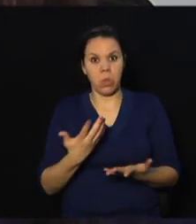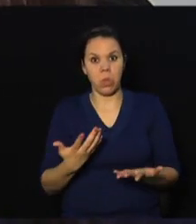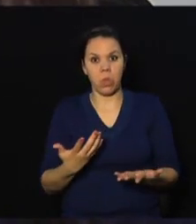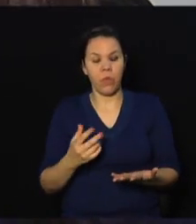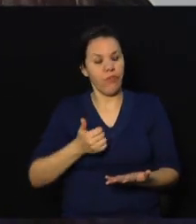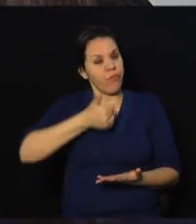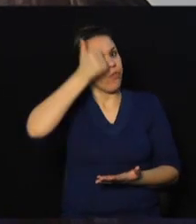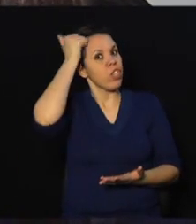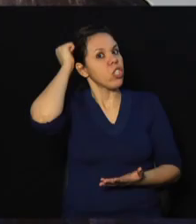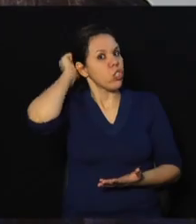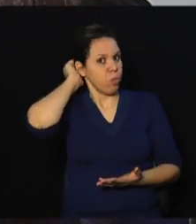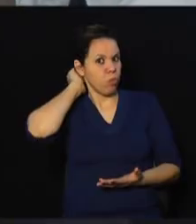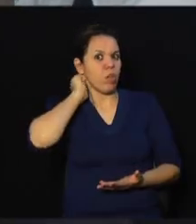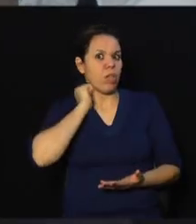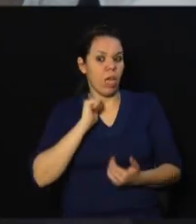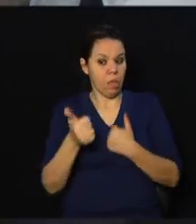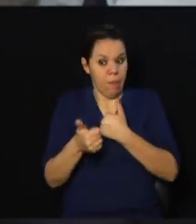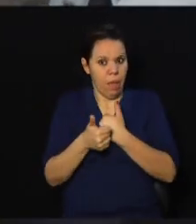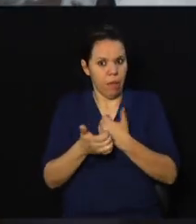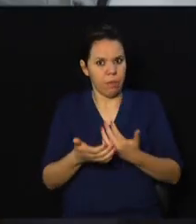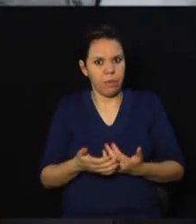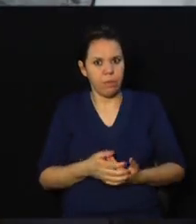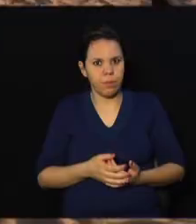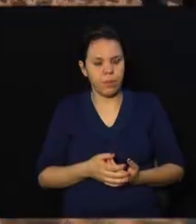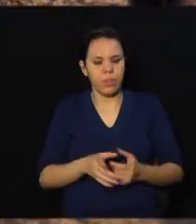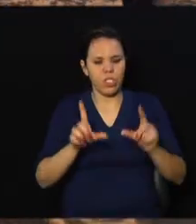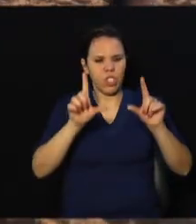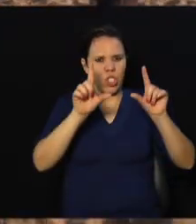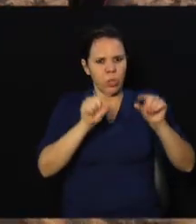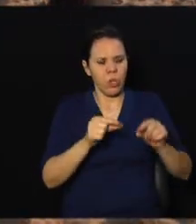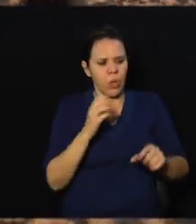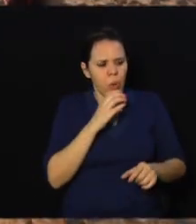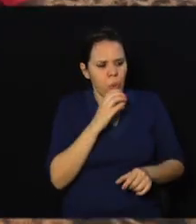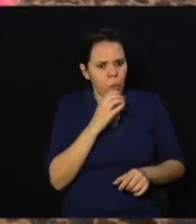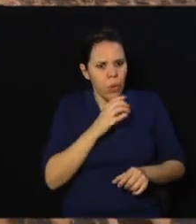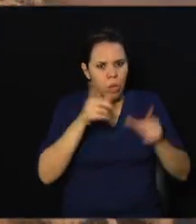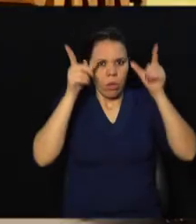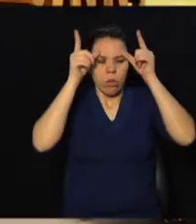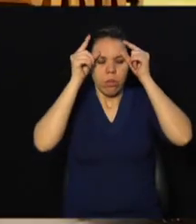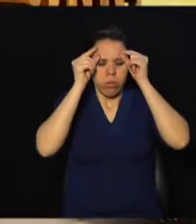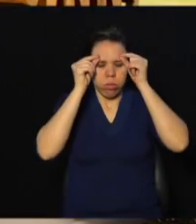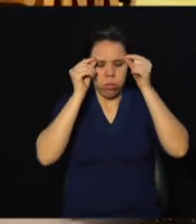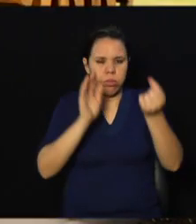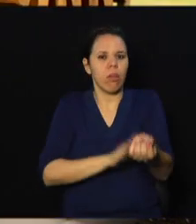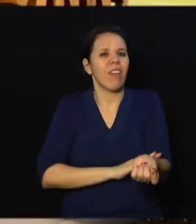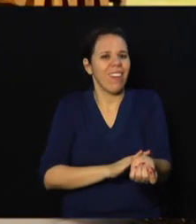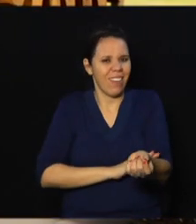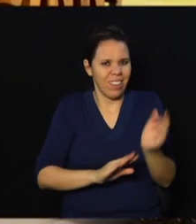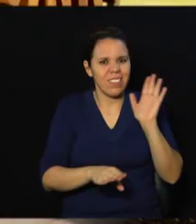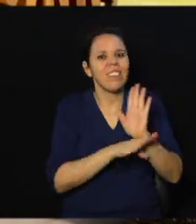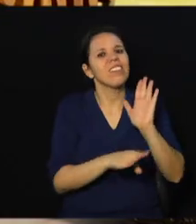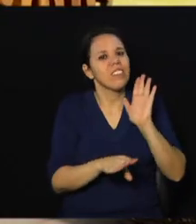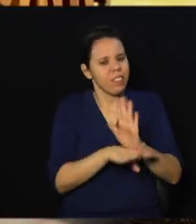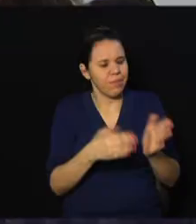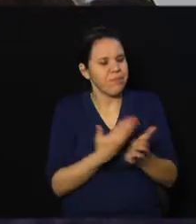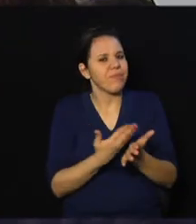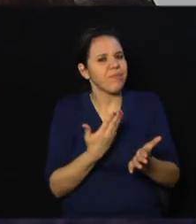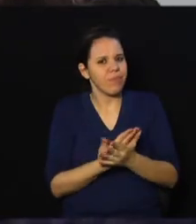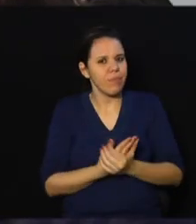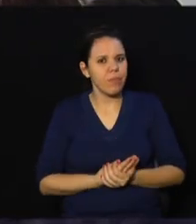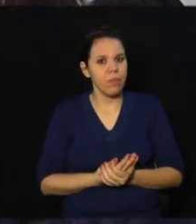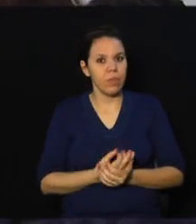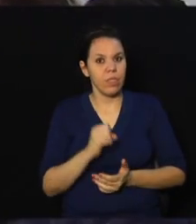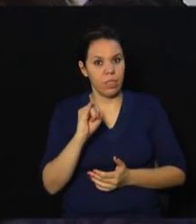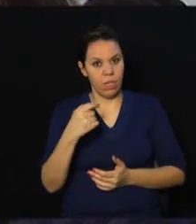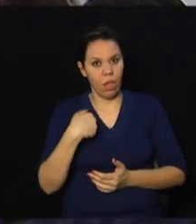os vestibulares estão logo aí. Diminuir o ritmo, aliviar o estresse, também pode ajudar nos estudos. Se eu